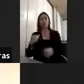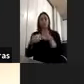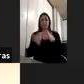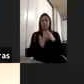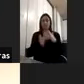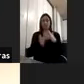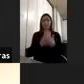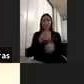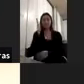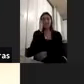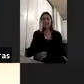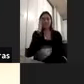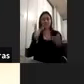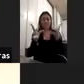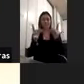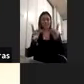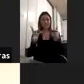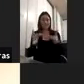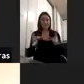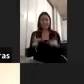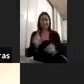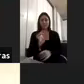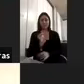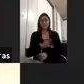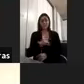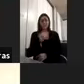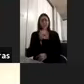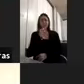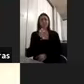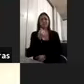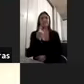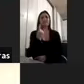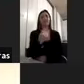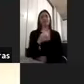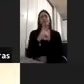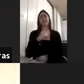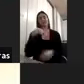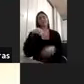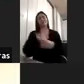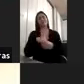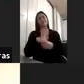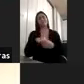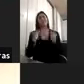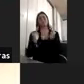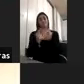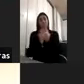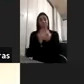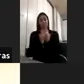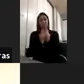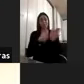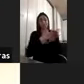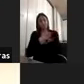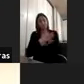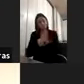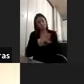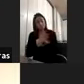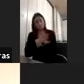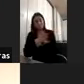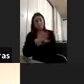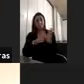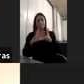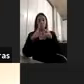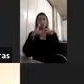demitiu. Isso é só um exemplo dos inúmeros que tem, inúmeros. O sindicato está fazendo um levantamento de todos os casos, nós